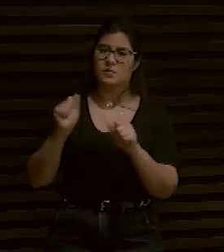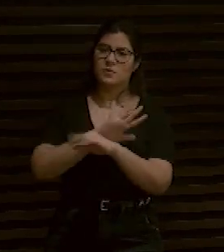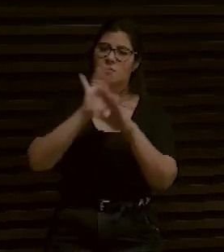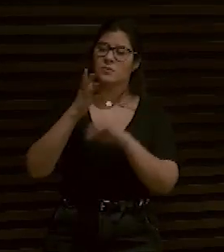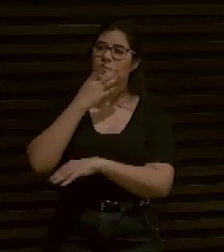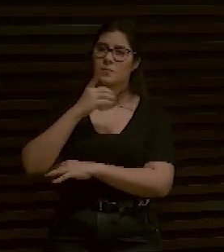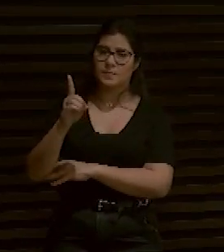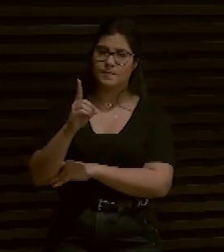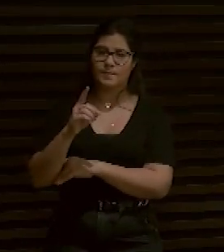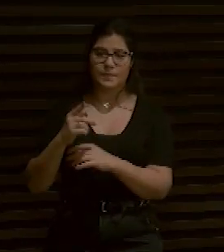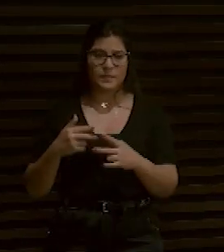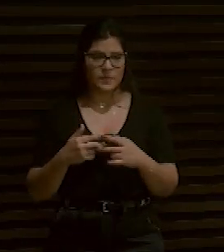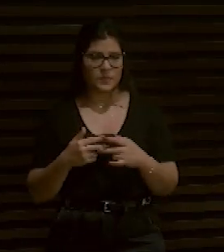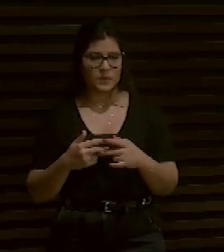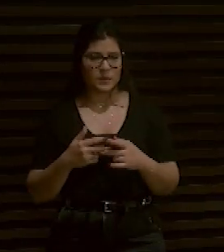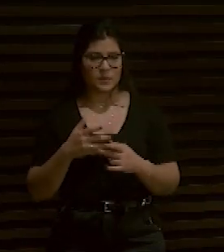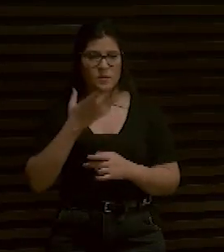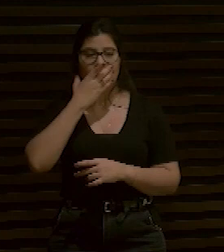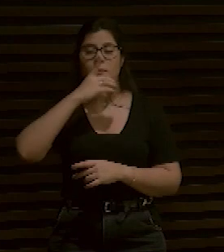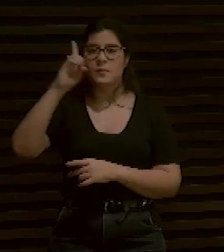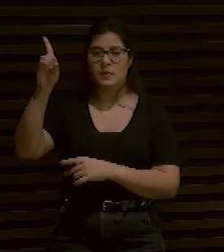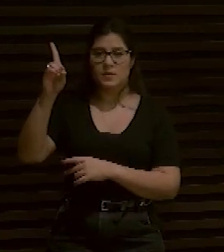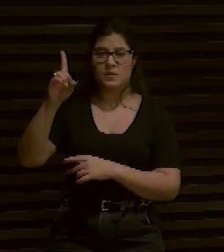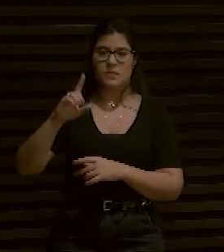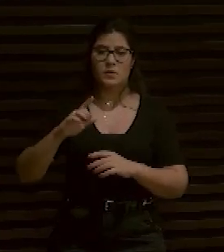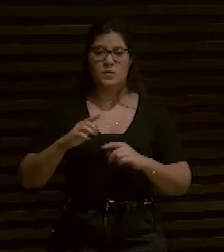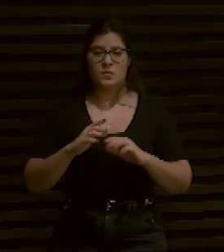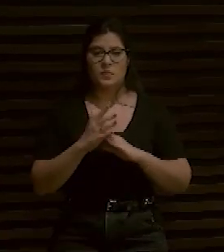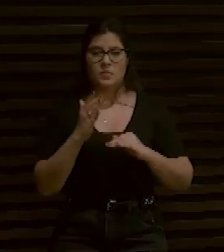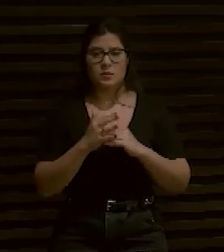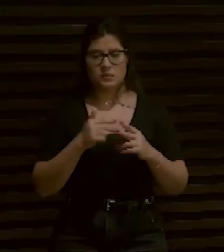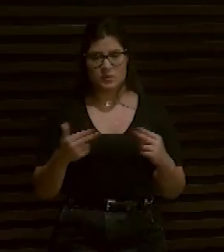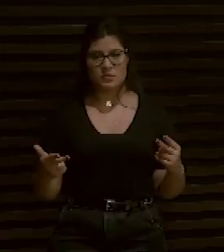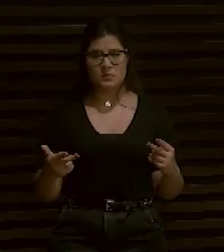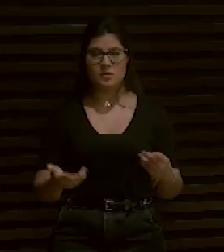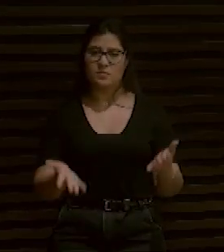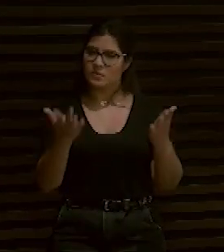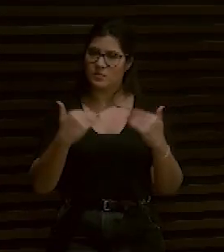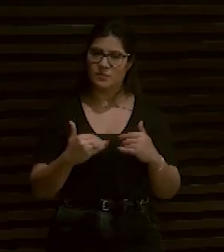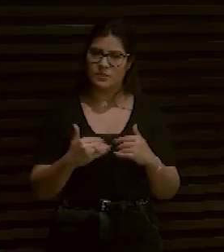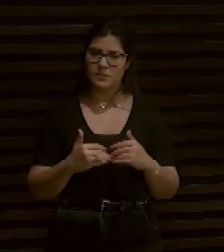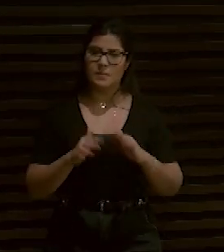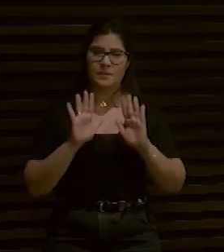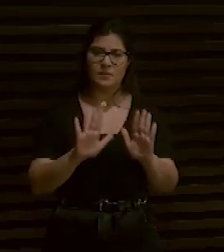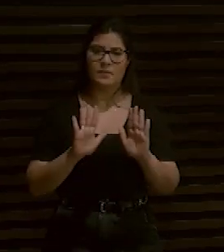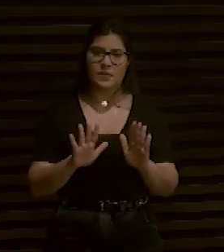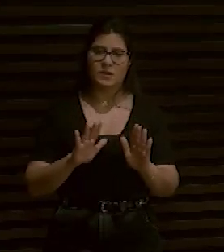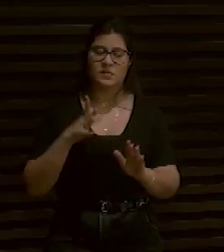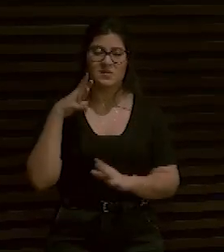E todas as outras coisas não serão acrescentadas. Para de correr atrás do vento. Para de correr atrás só